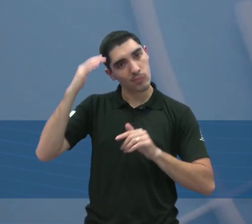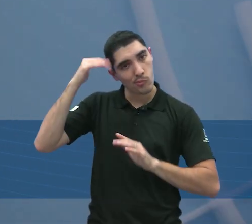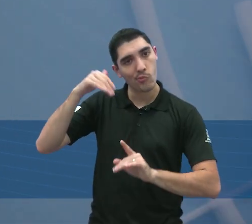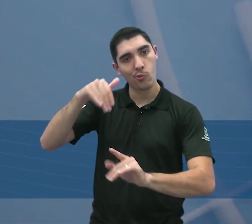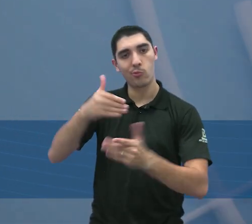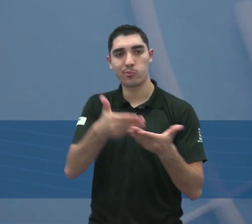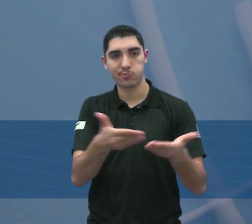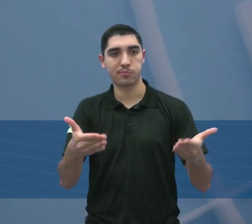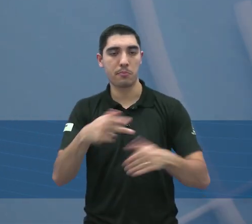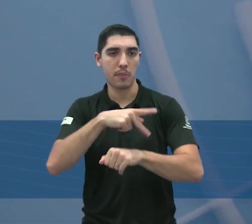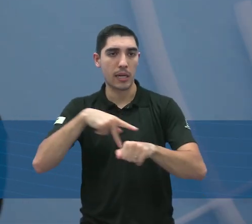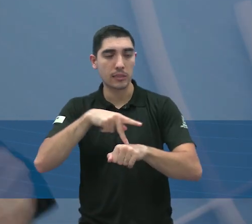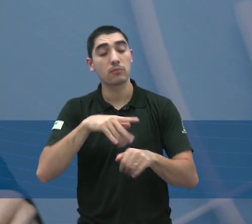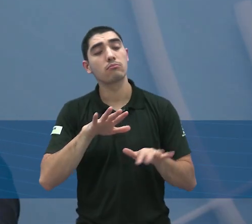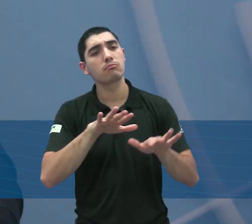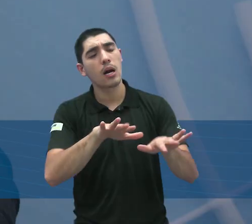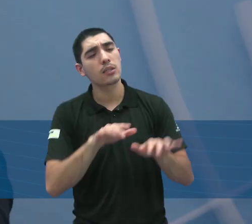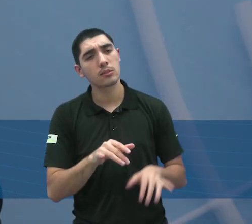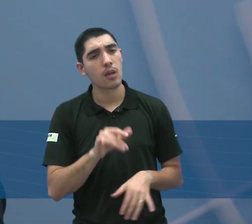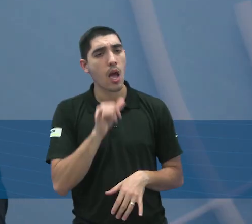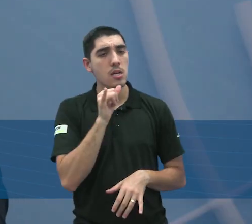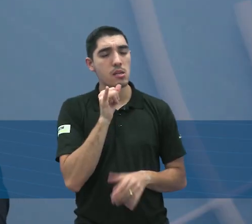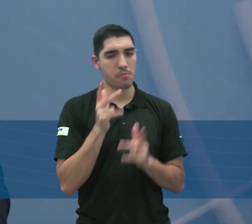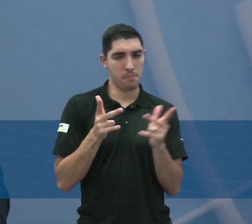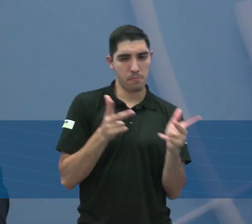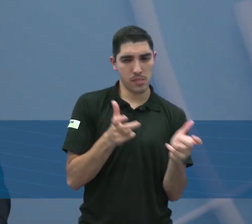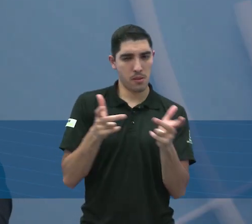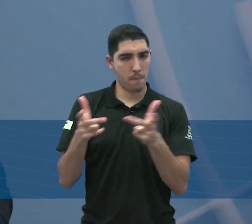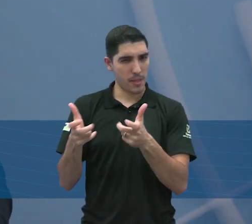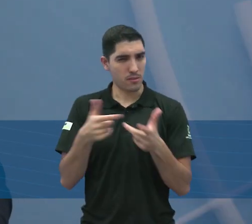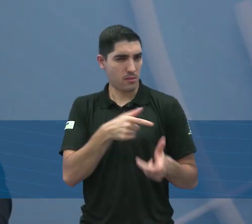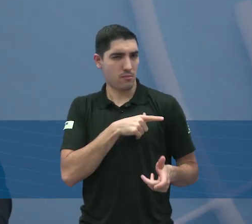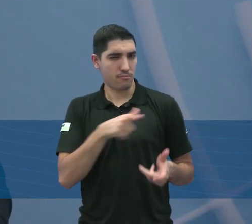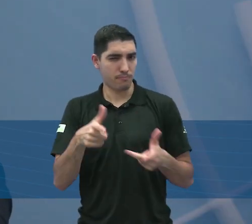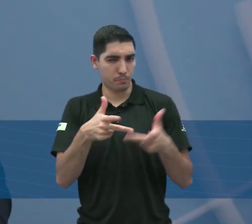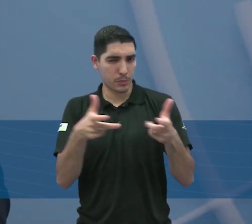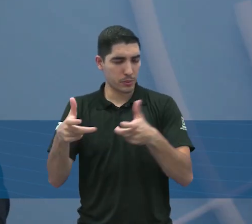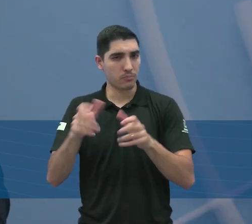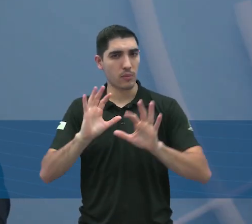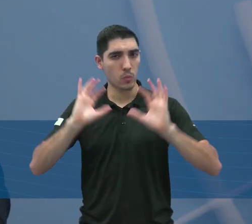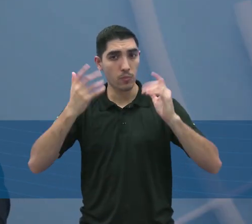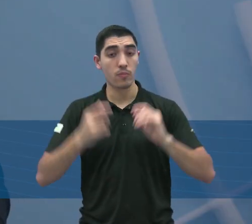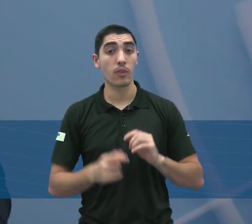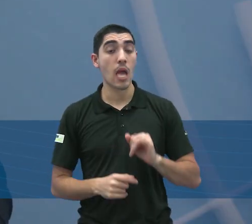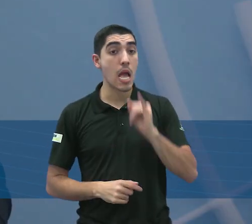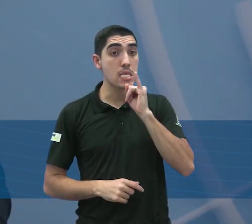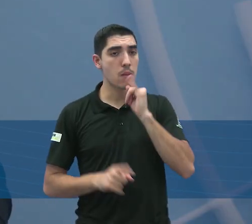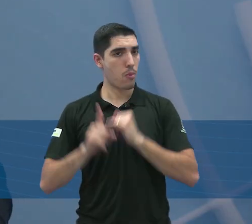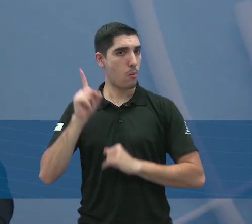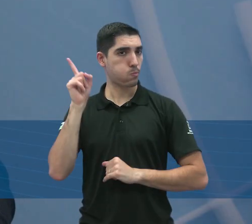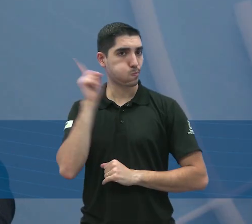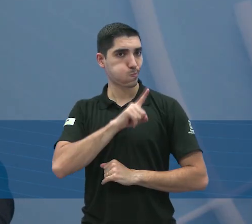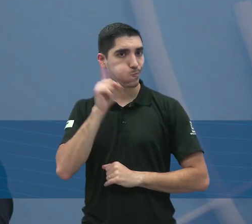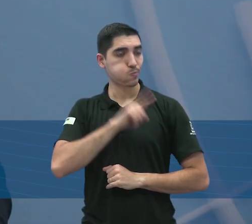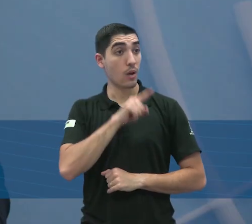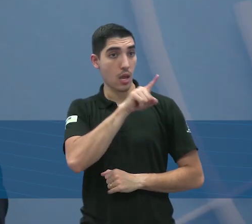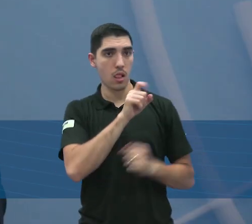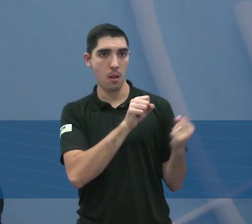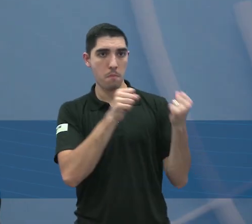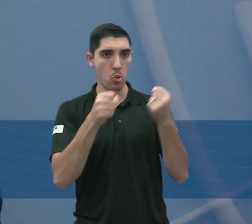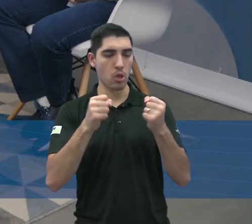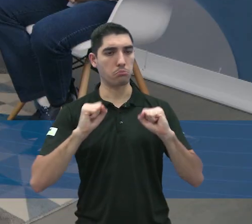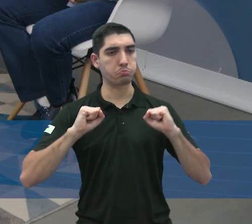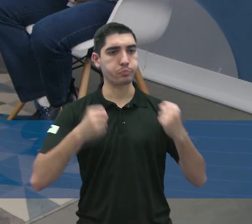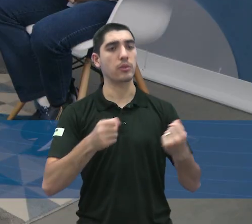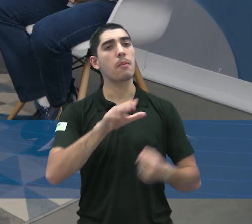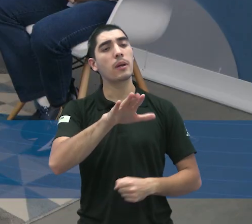isso, além disso, quando a gente olha para esse episódio em específico, né? Os Estados Unidos exerceram o seu poder. Mas